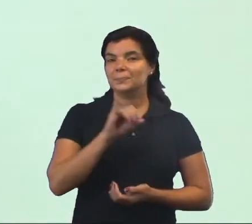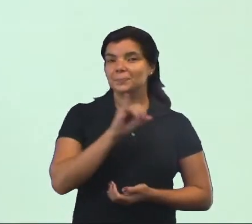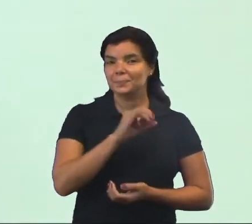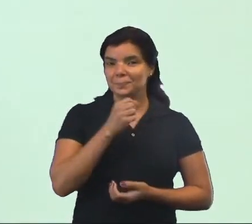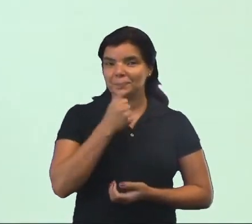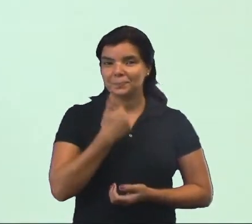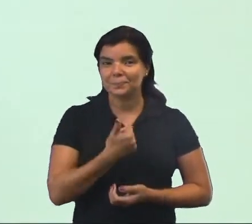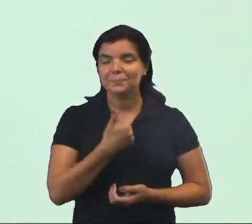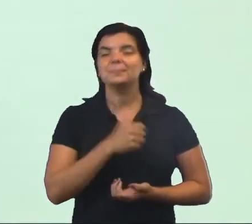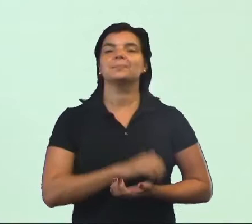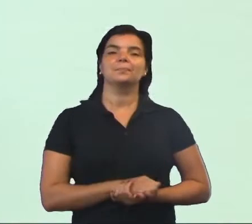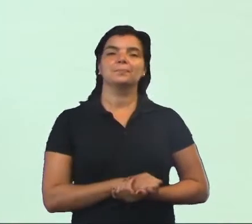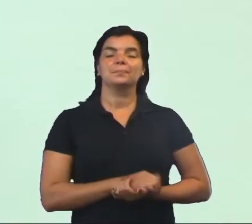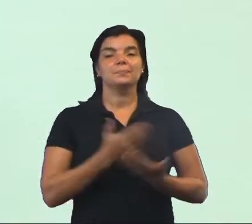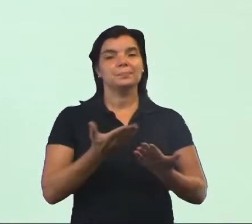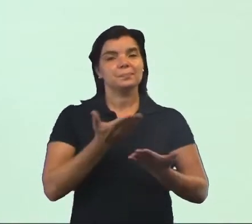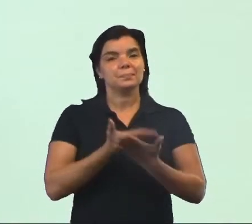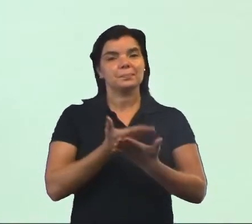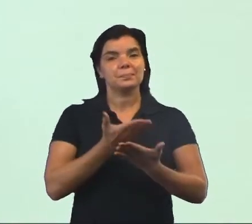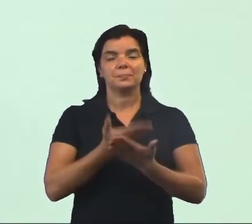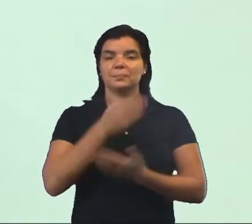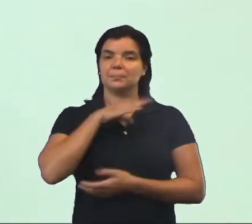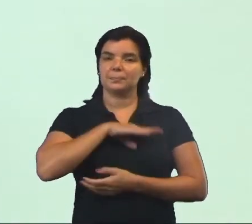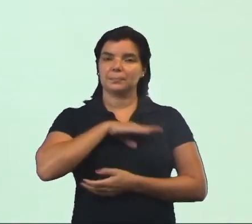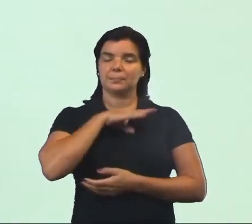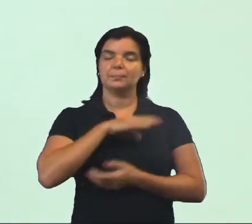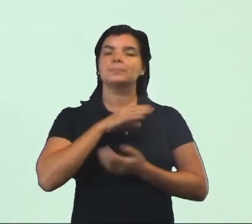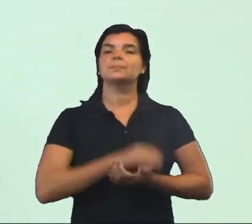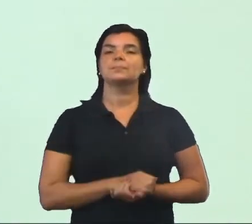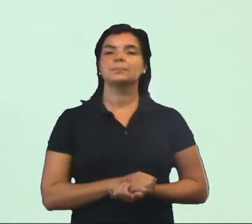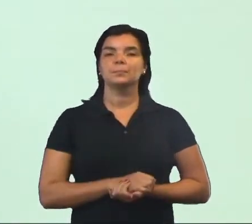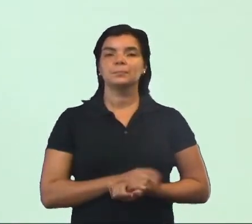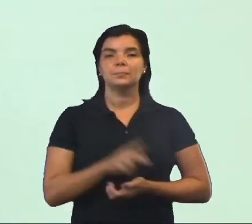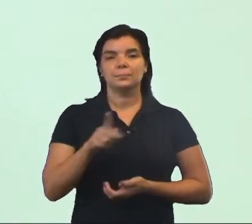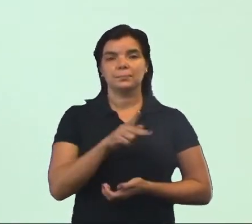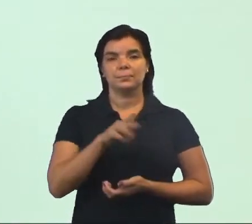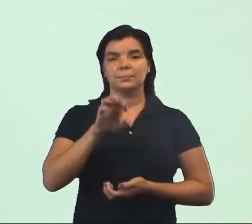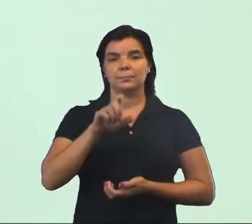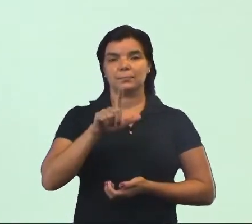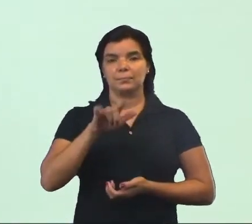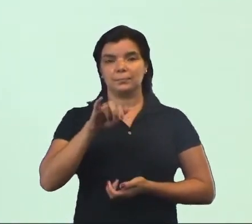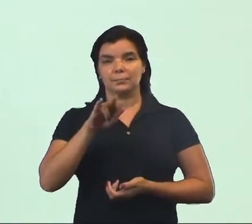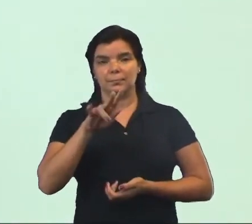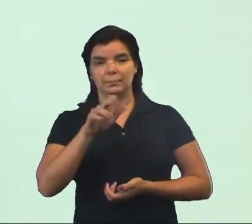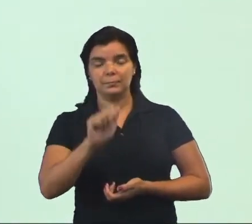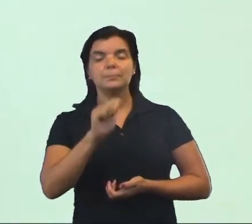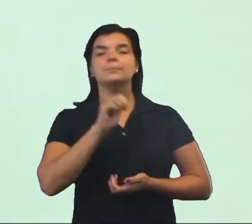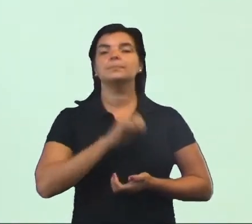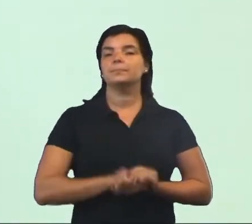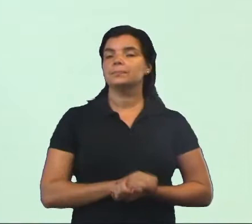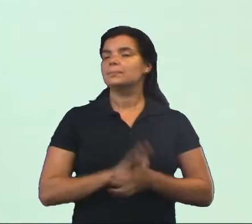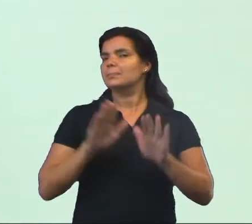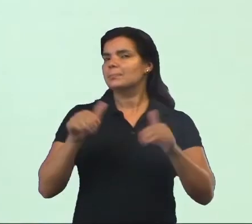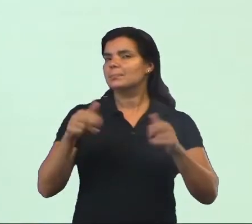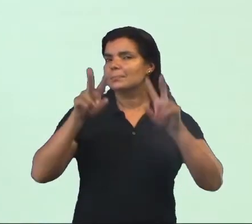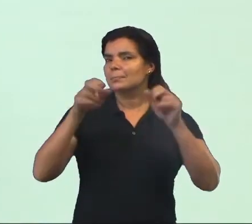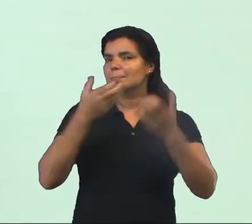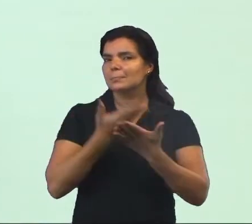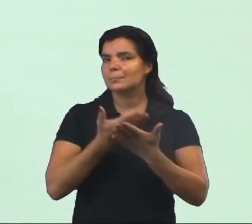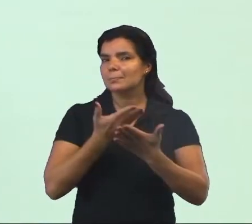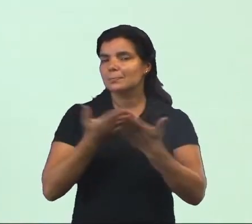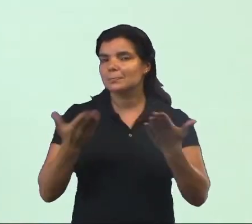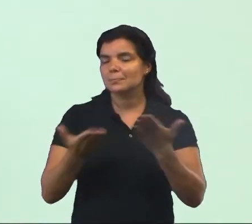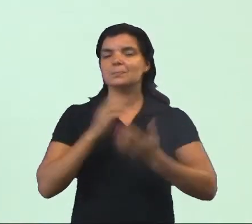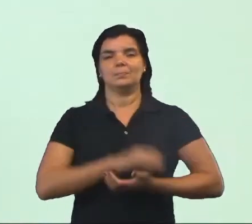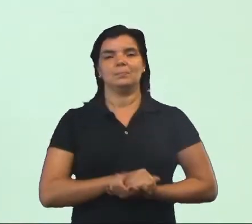Olá, pessoal, tudo bem? Vamos a mais uma aula de língua portuguesa. Eu sou a professora Elívia Soares. E qual é o tema da nossa